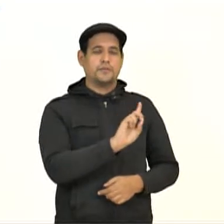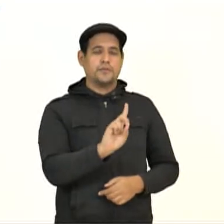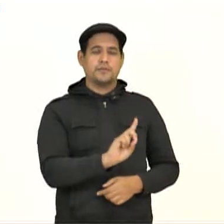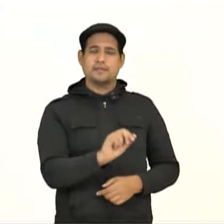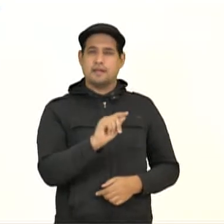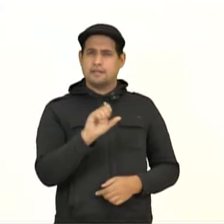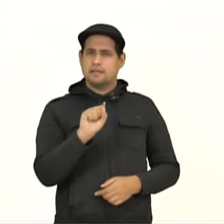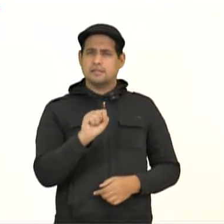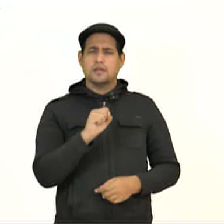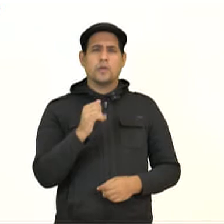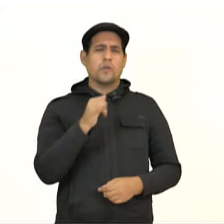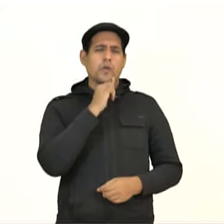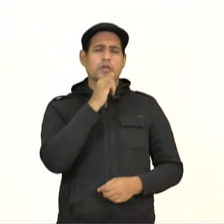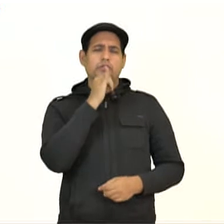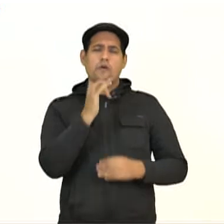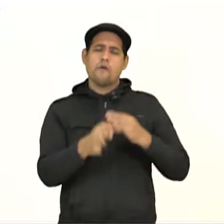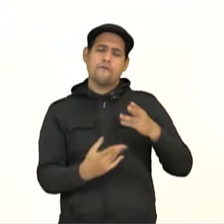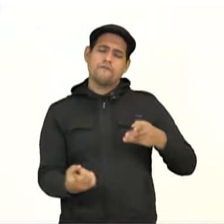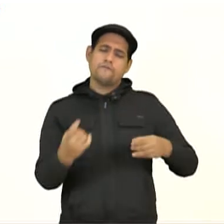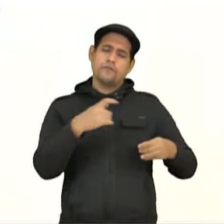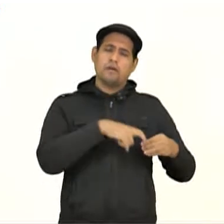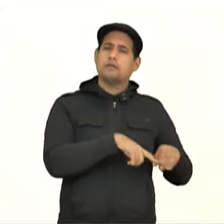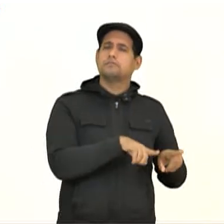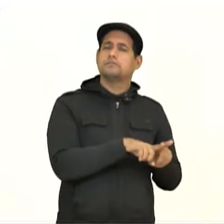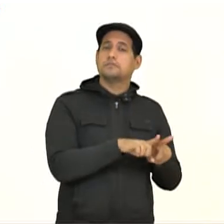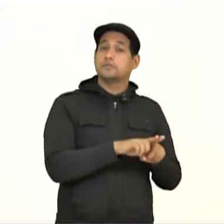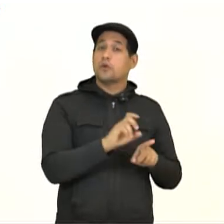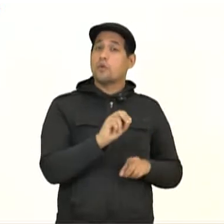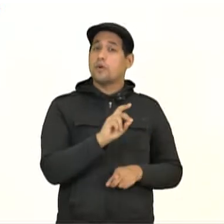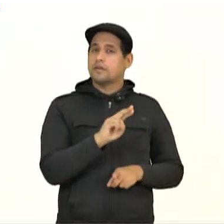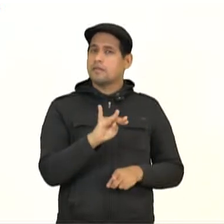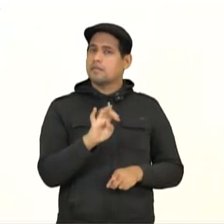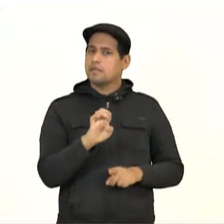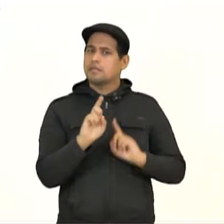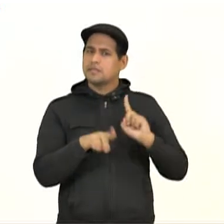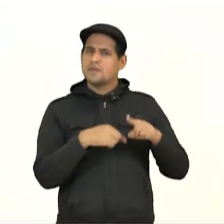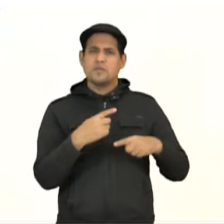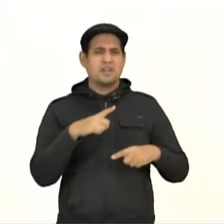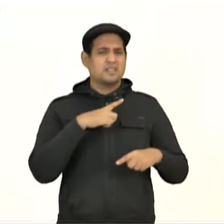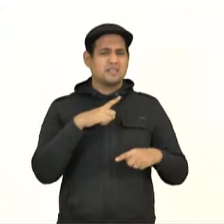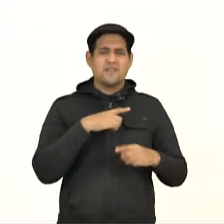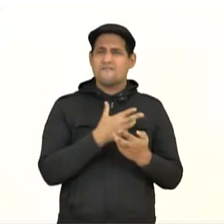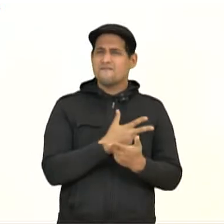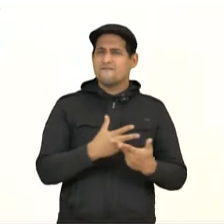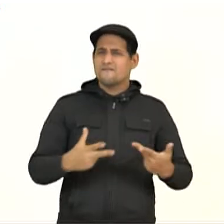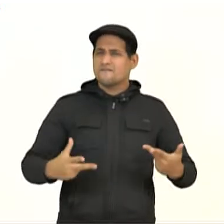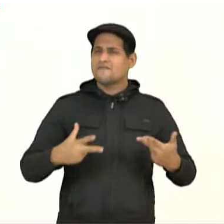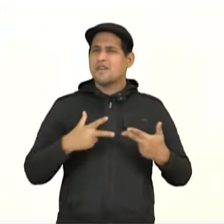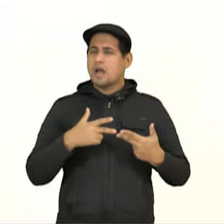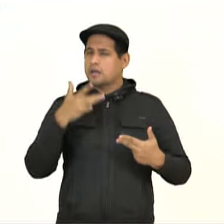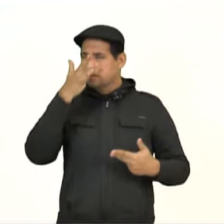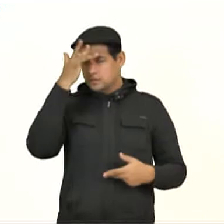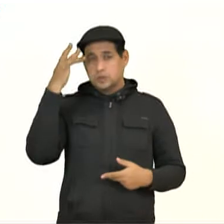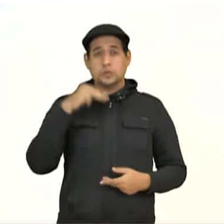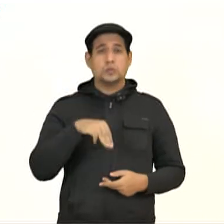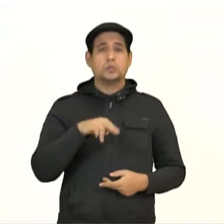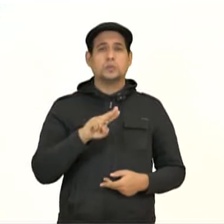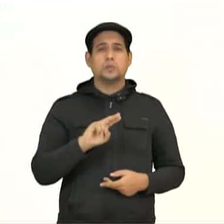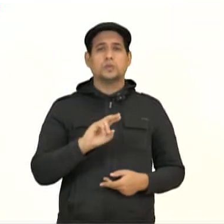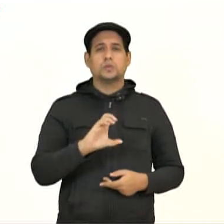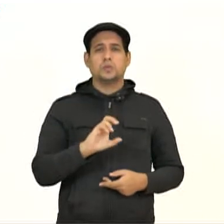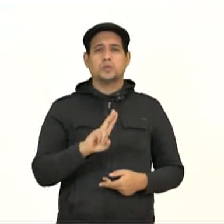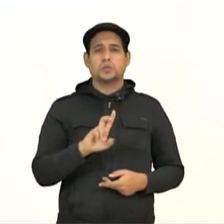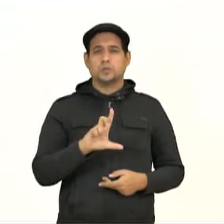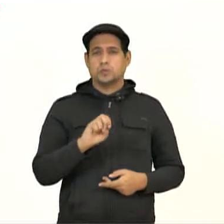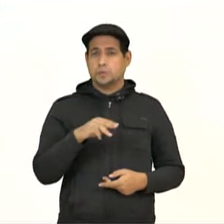os cruzados voltaram do Oriente, depois de terem combatido os muçulmanos, traziam com eles